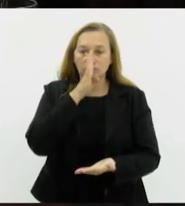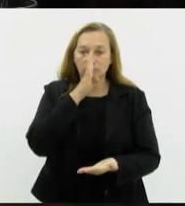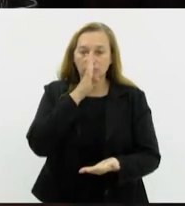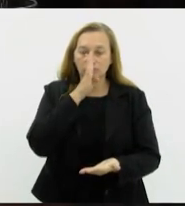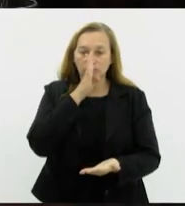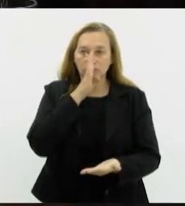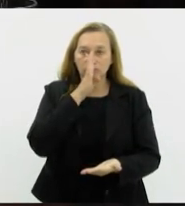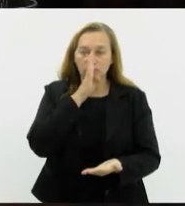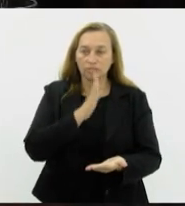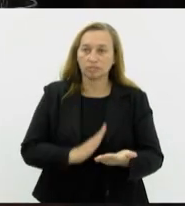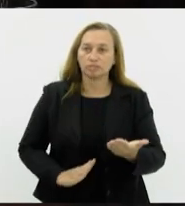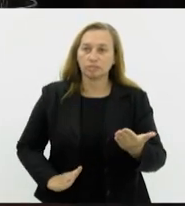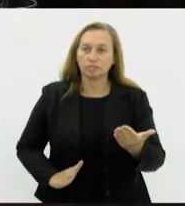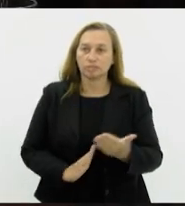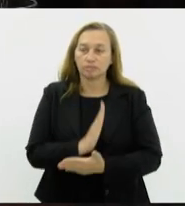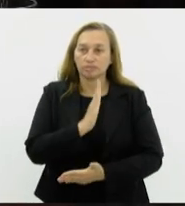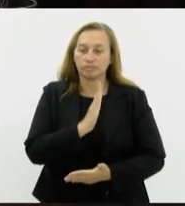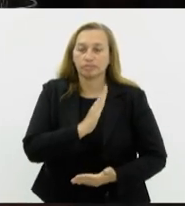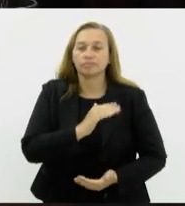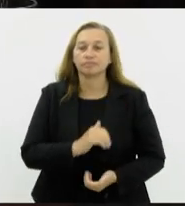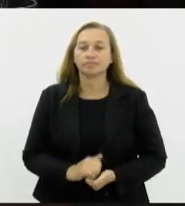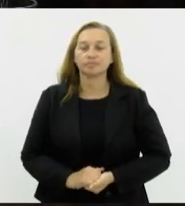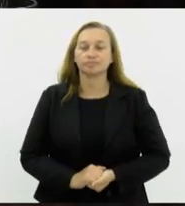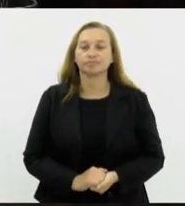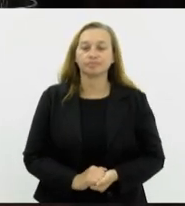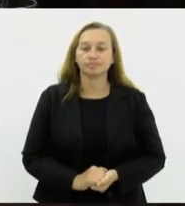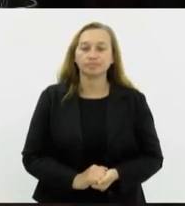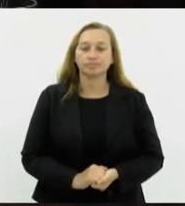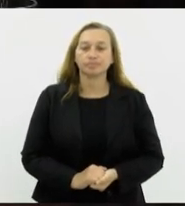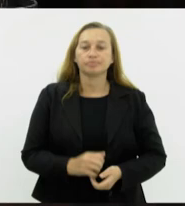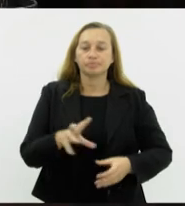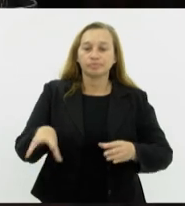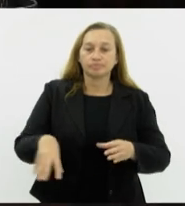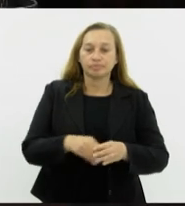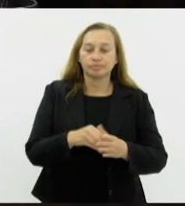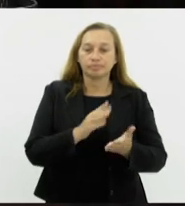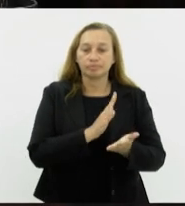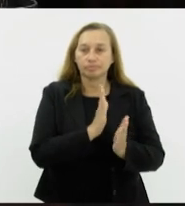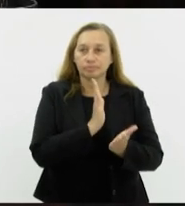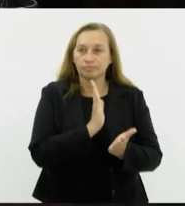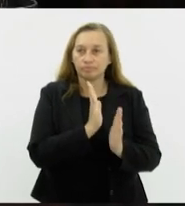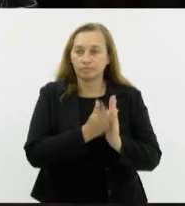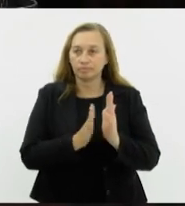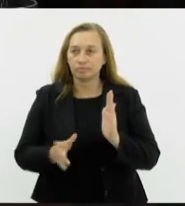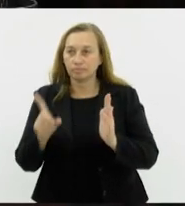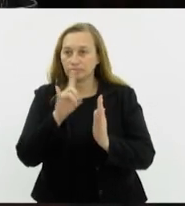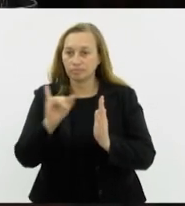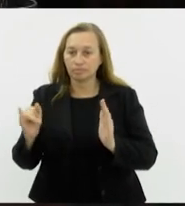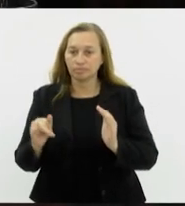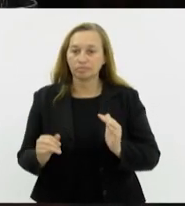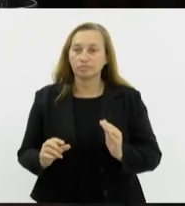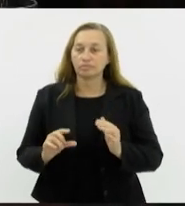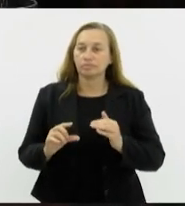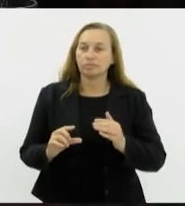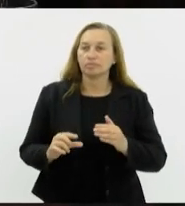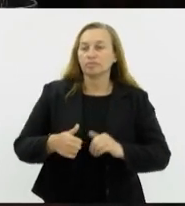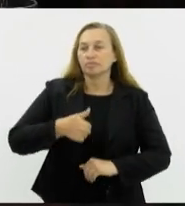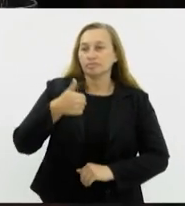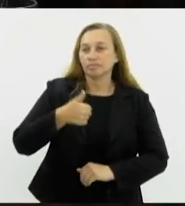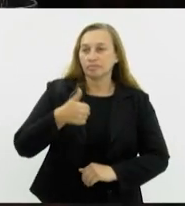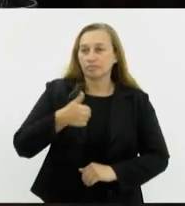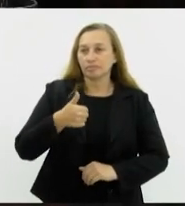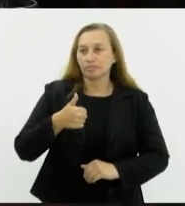aprovam, permaneçam como estão, aprovado. Incluídos na ordem do dia, de acordo com o parágrafo 1º do